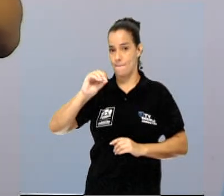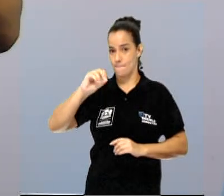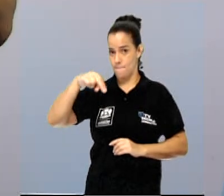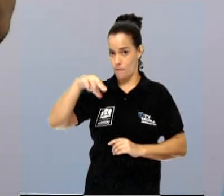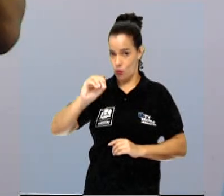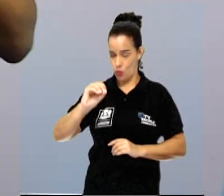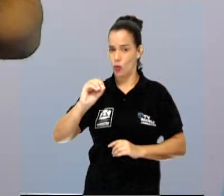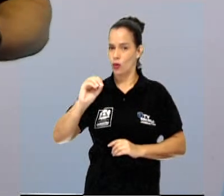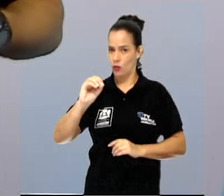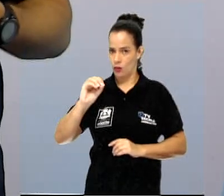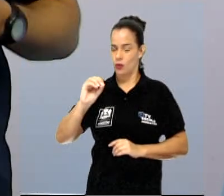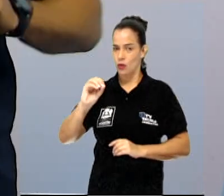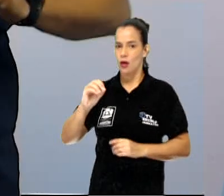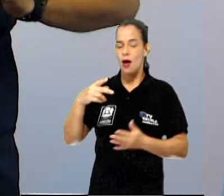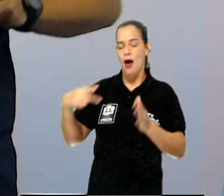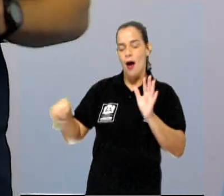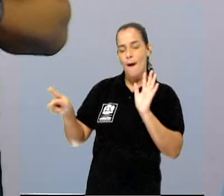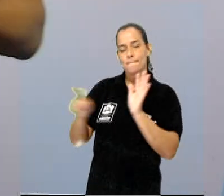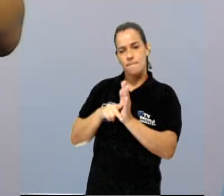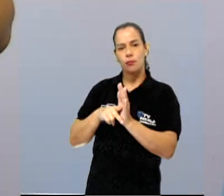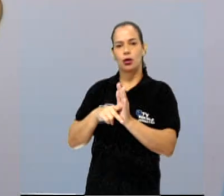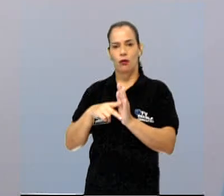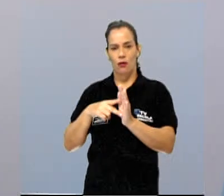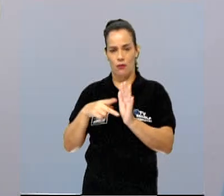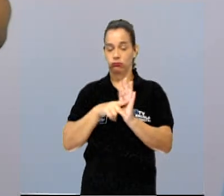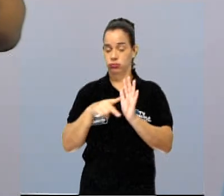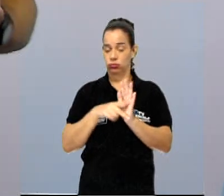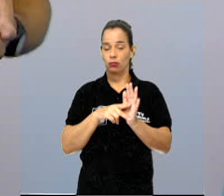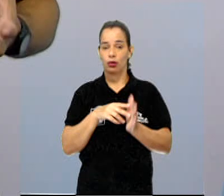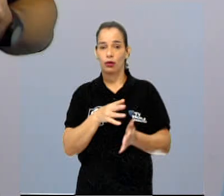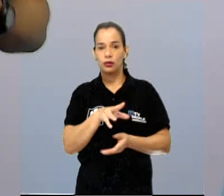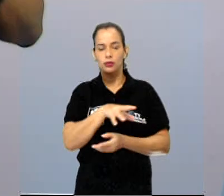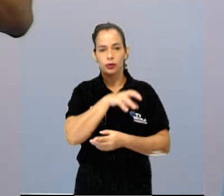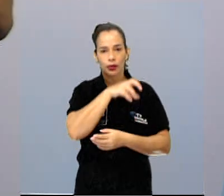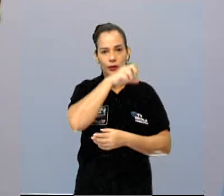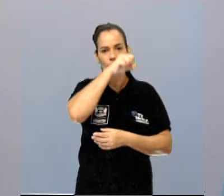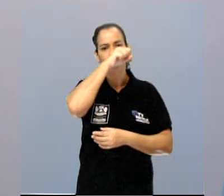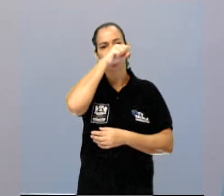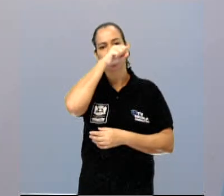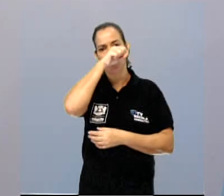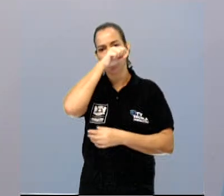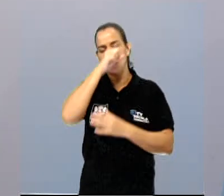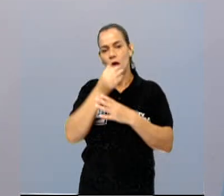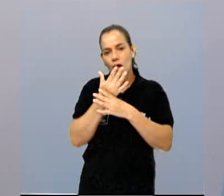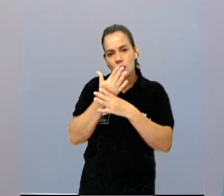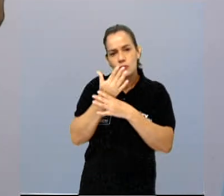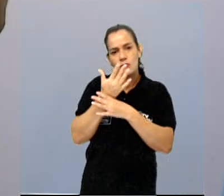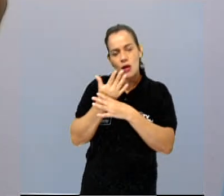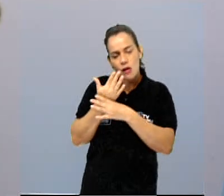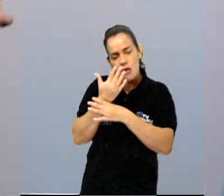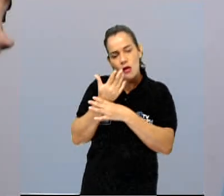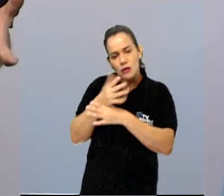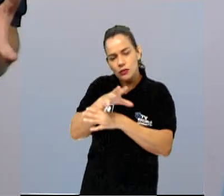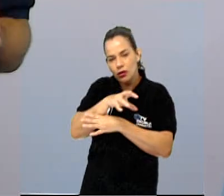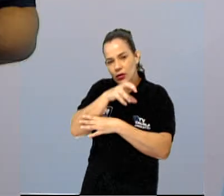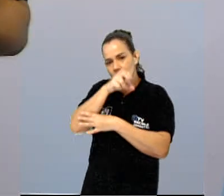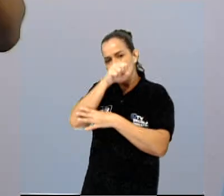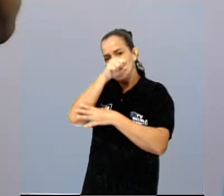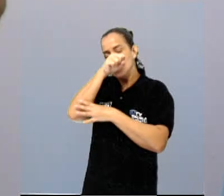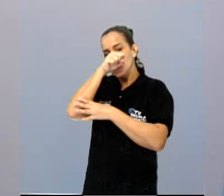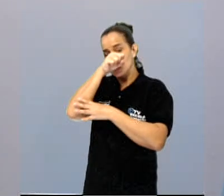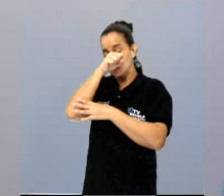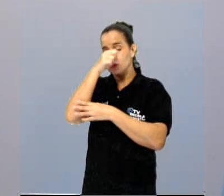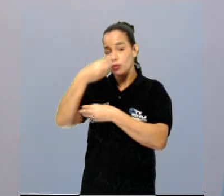plantas, elas retiram carbono e liberam oxigênio. E aí, quanto menos floresta, mais carbono vai